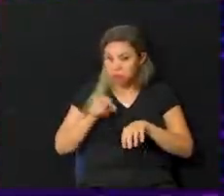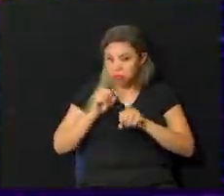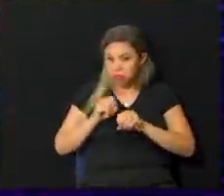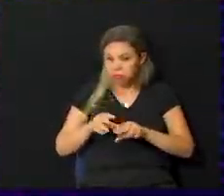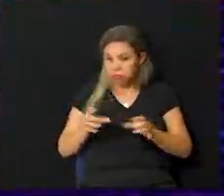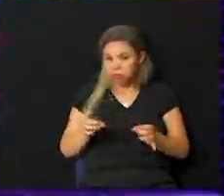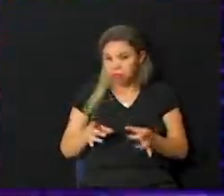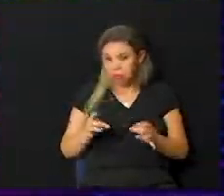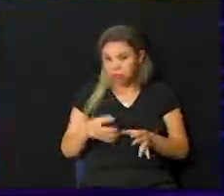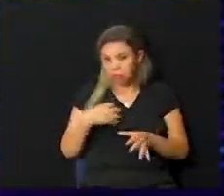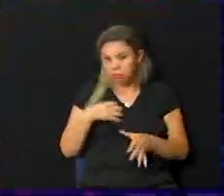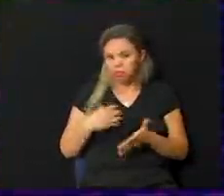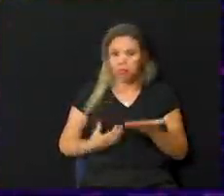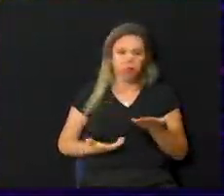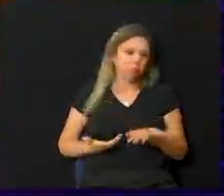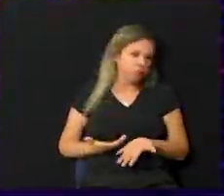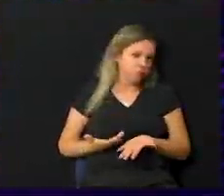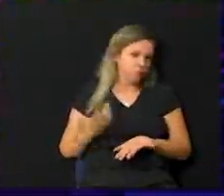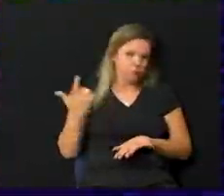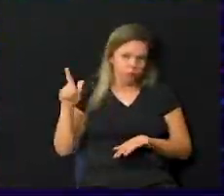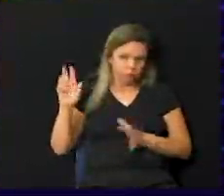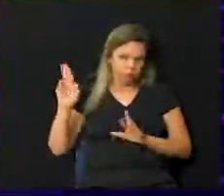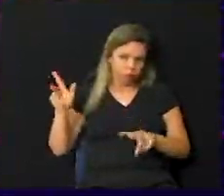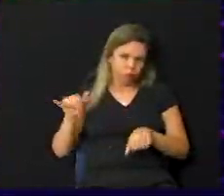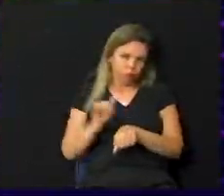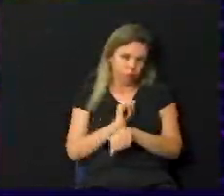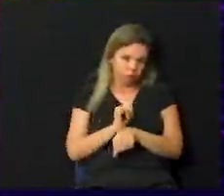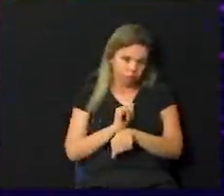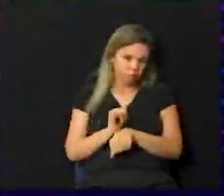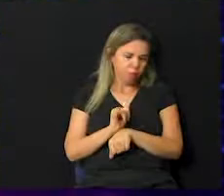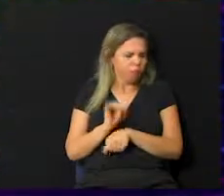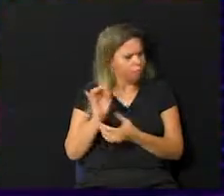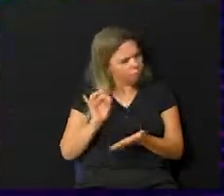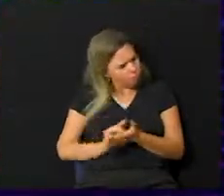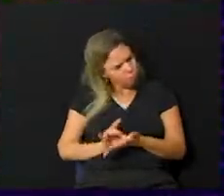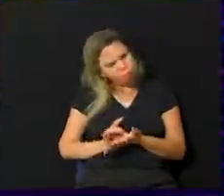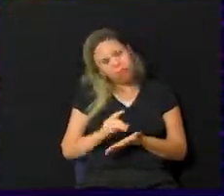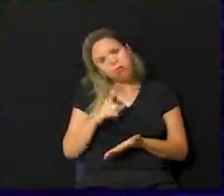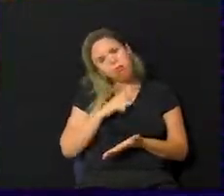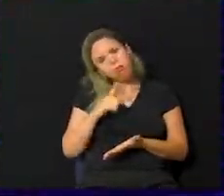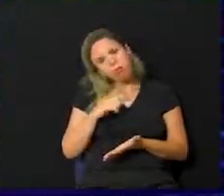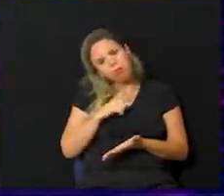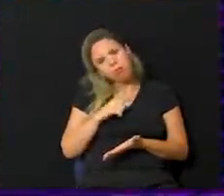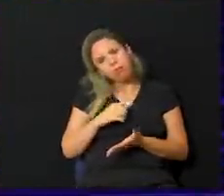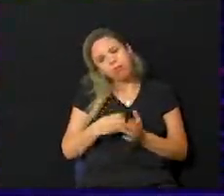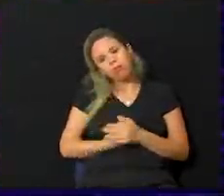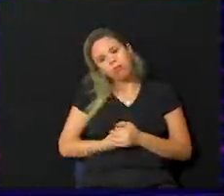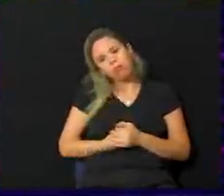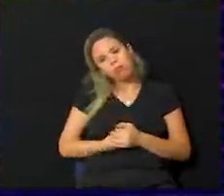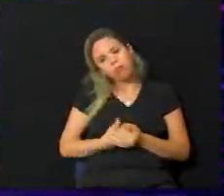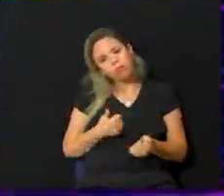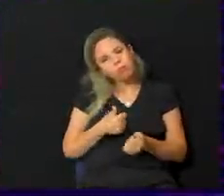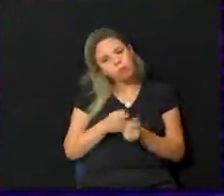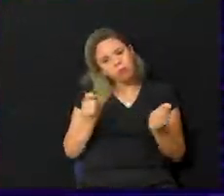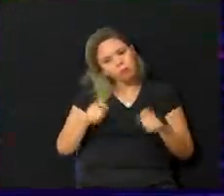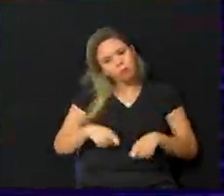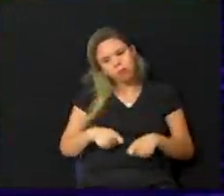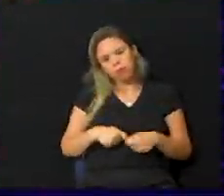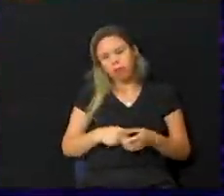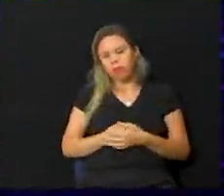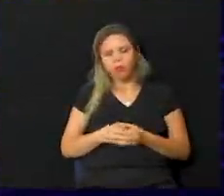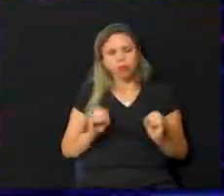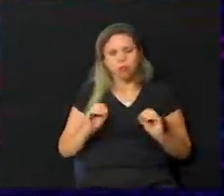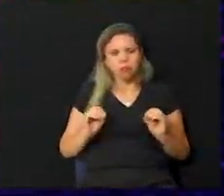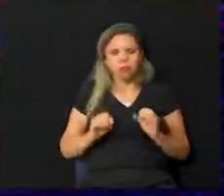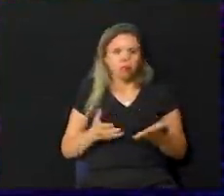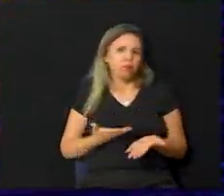que eu publico nesse formato, né? Eu já publiquei de outras formas, de uma forma que eu realmente não tive 100% custo nenhum, não, nem a possibilidade de não